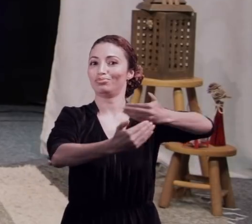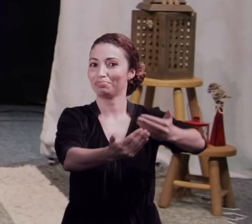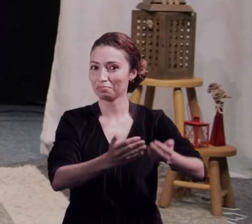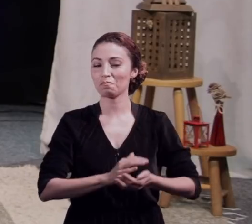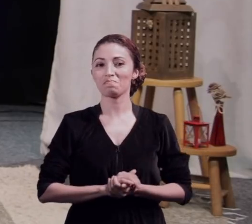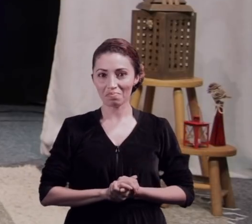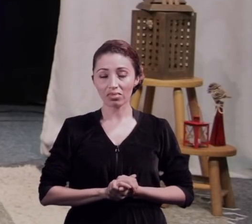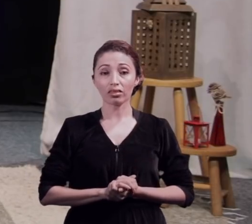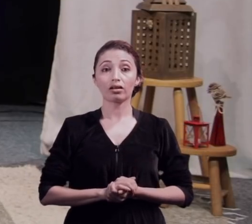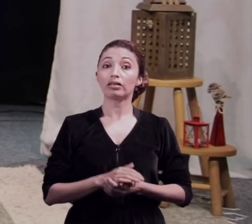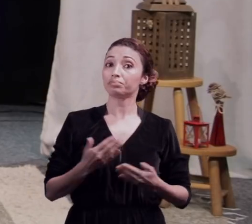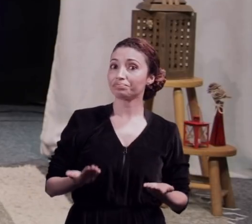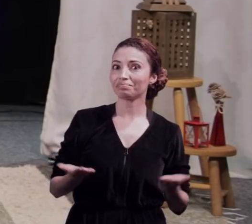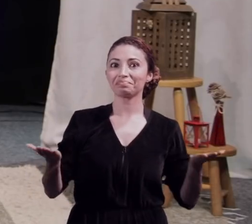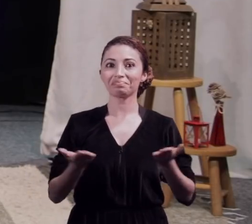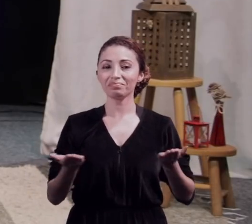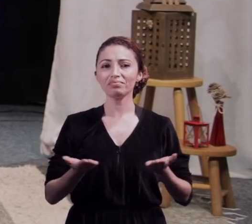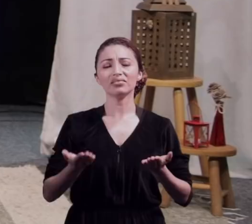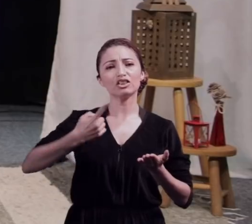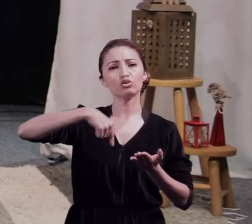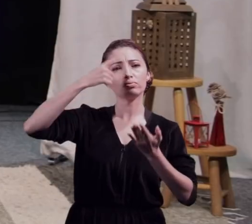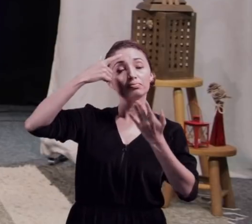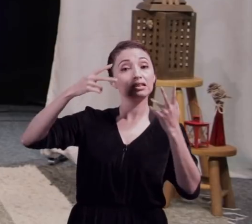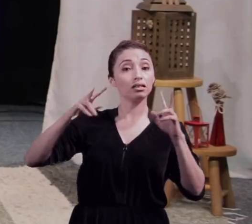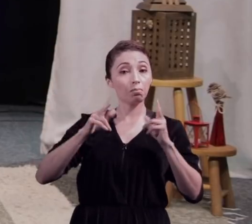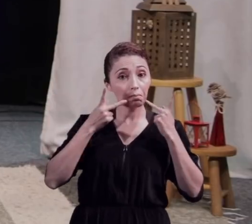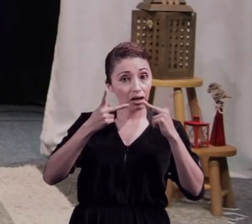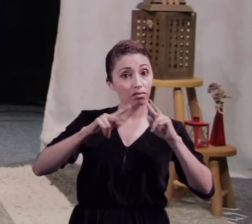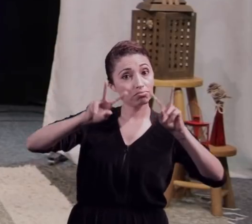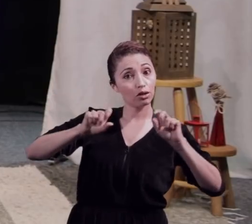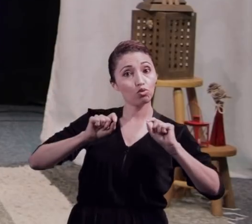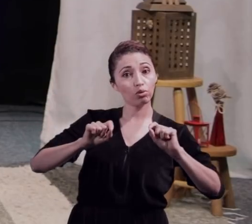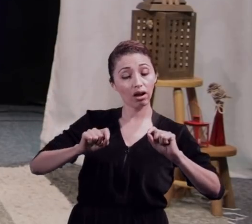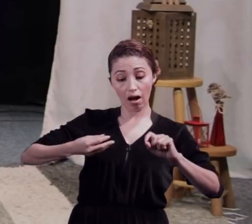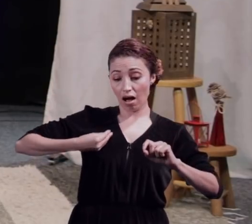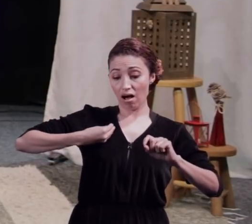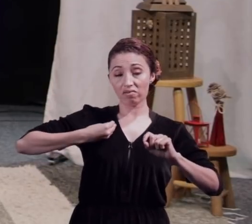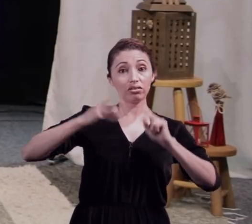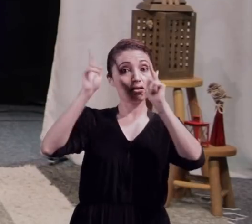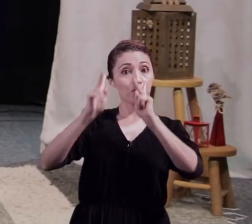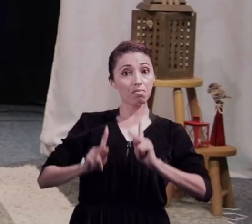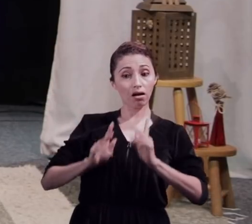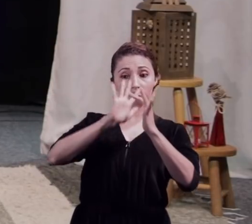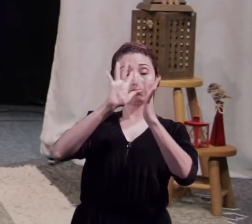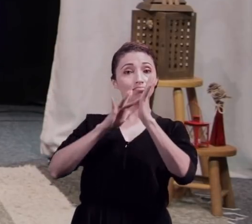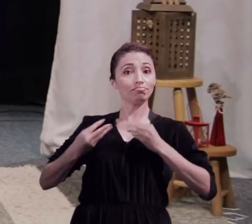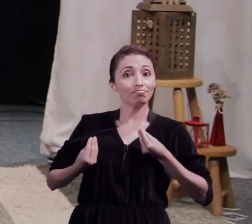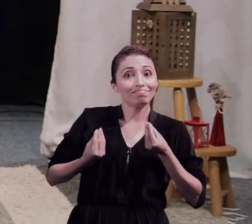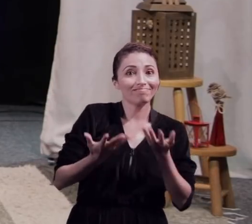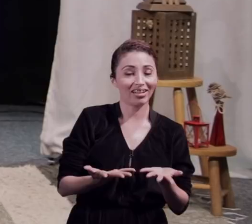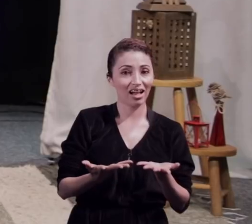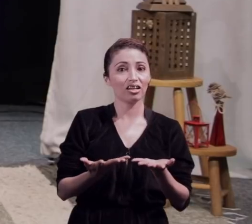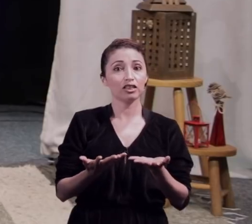falar sobre a vida de paz que encontramos em Jesus. A vida cristã equilibrada, ela